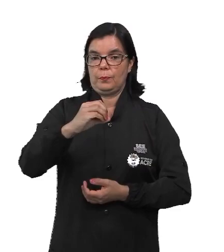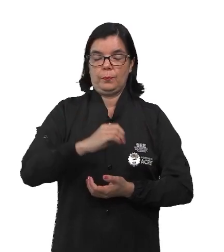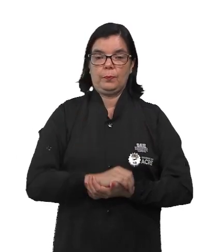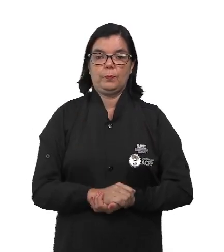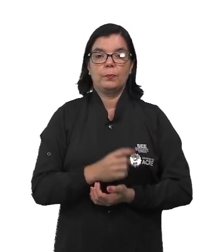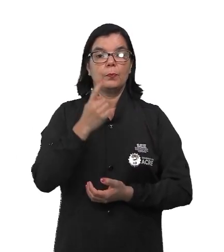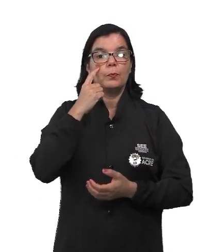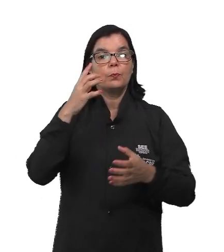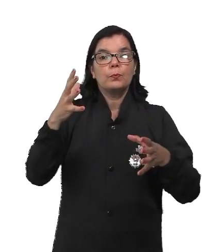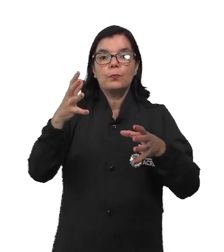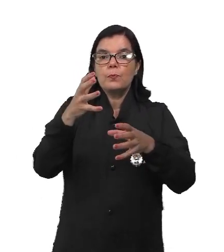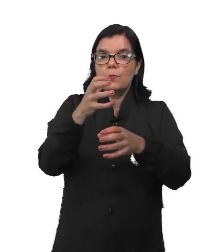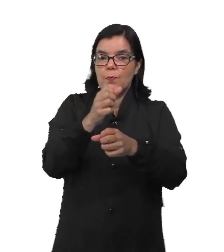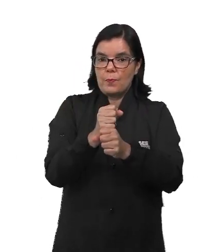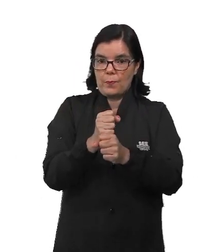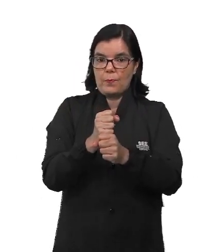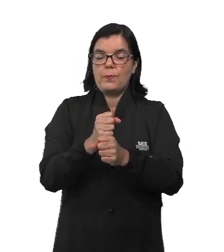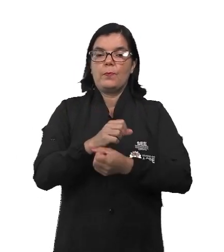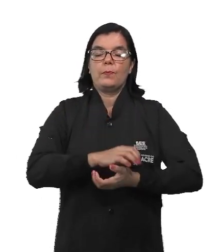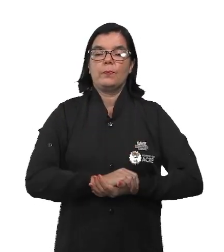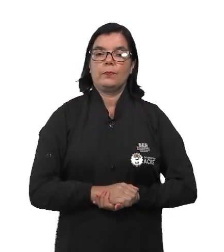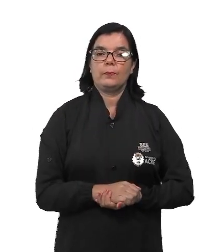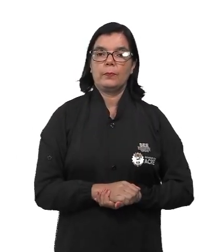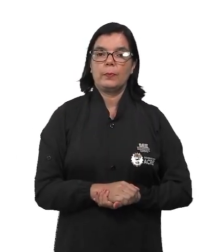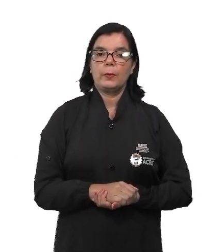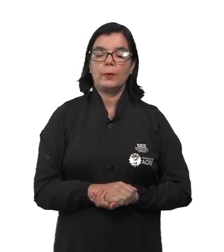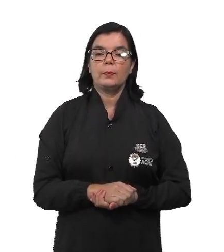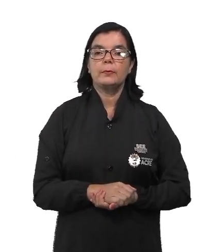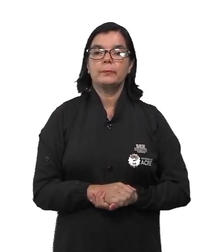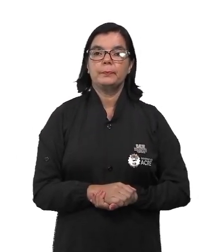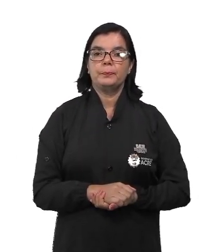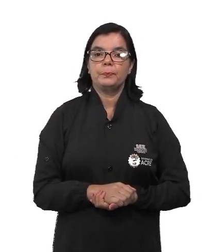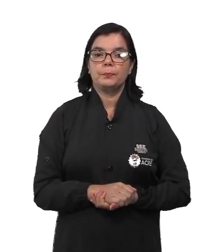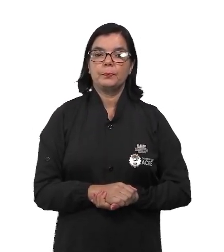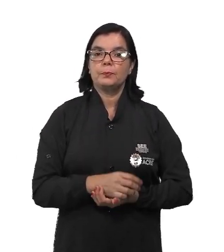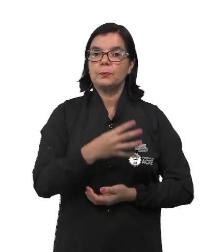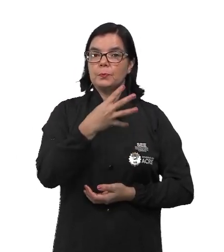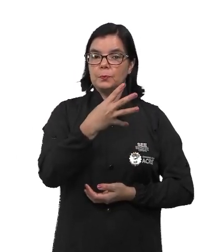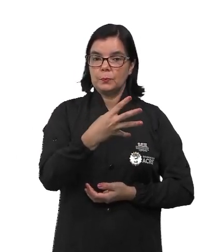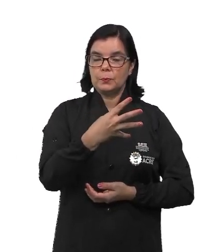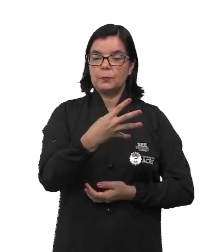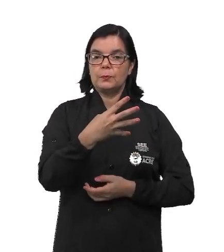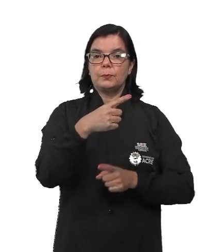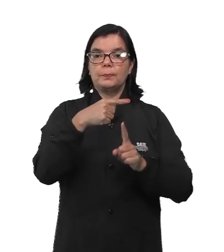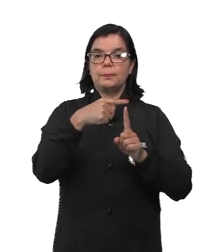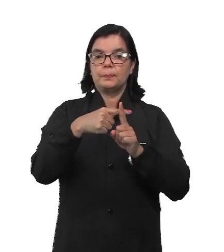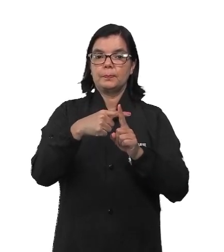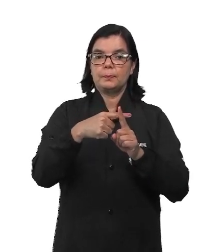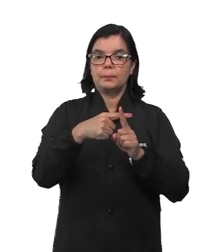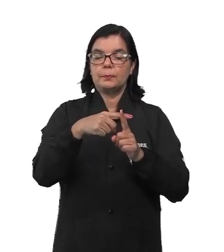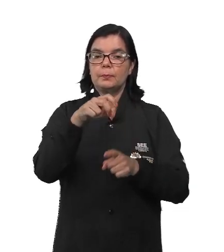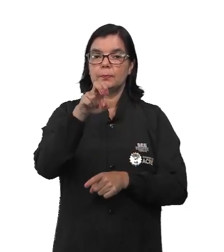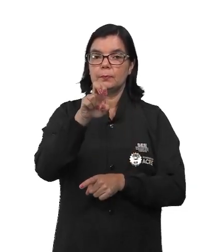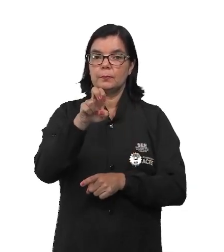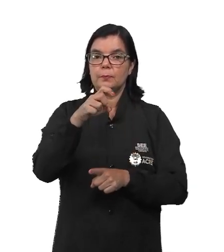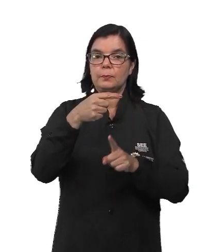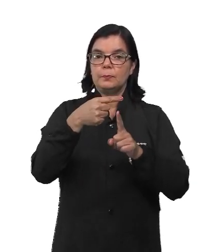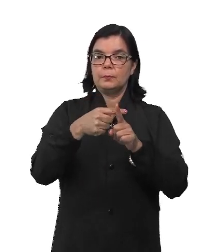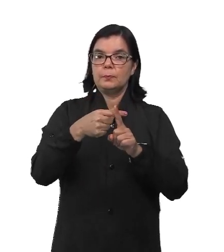Vamos fazer a soma desses elementos, desses valores. 4 mais 5,